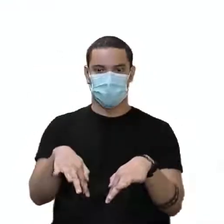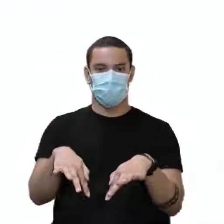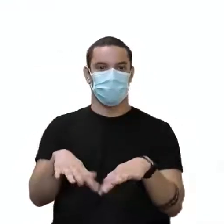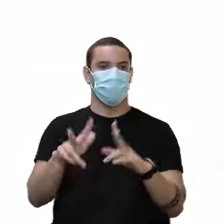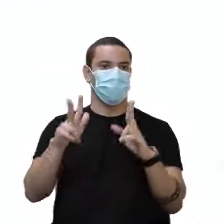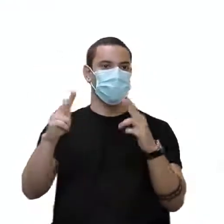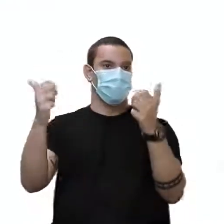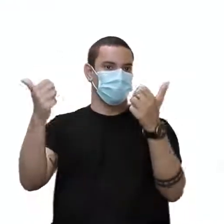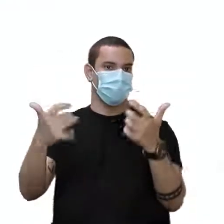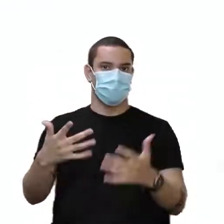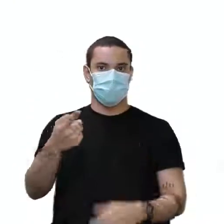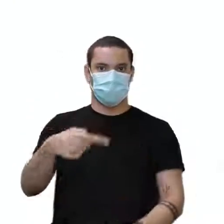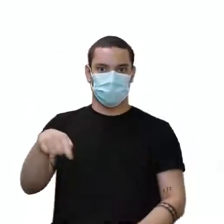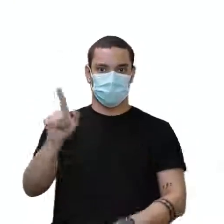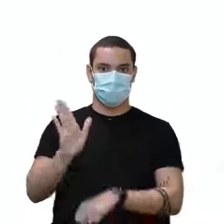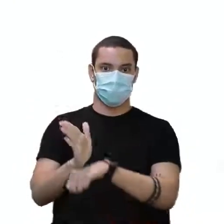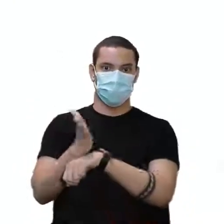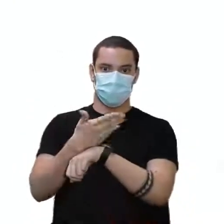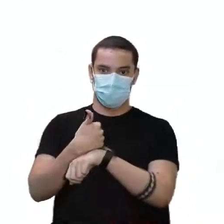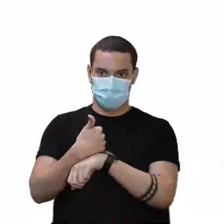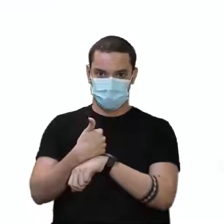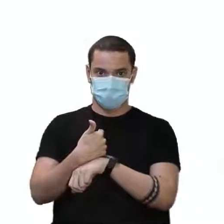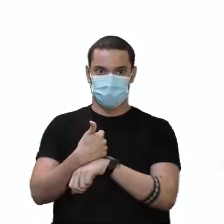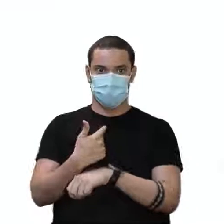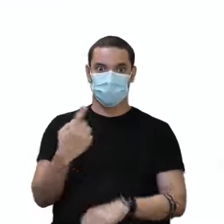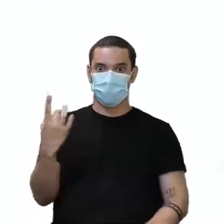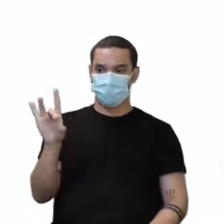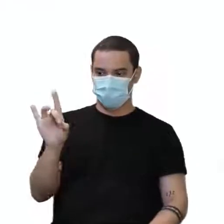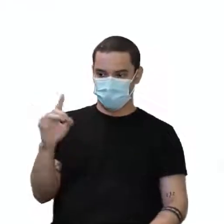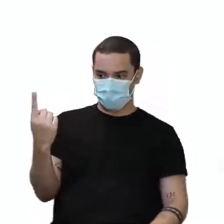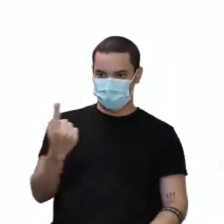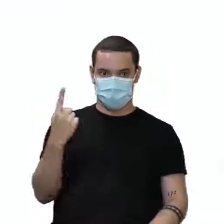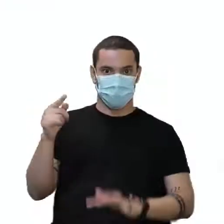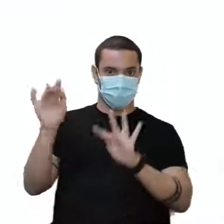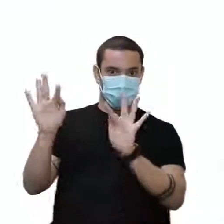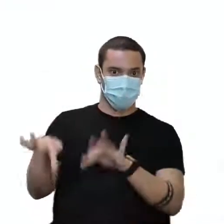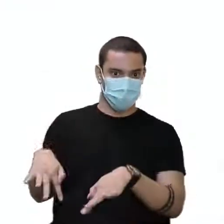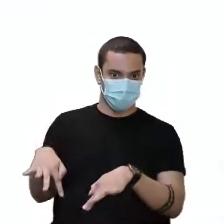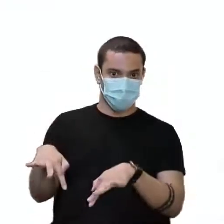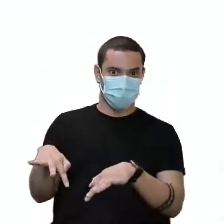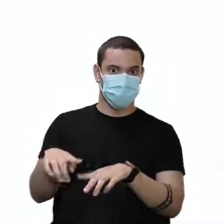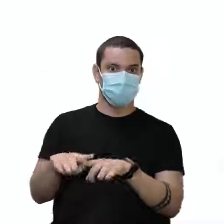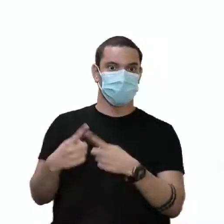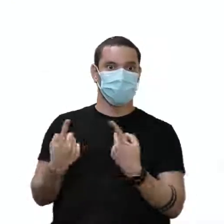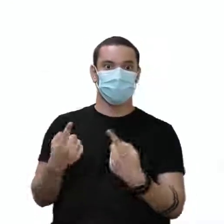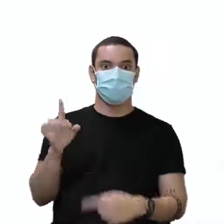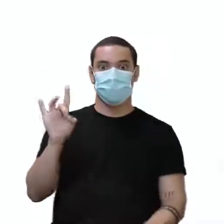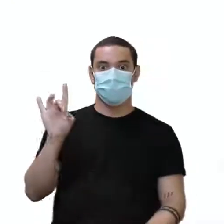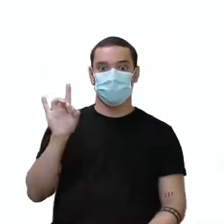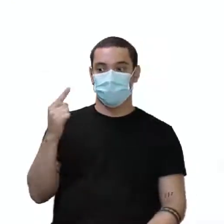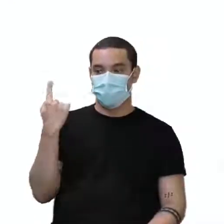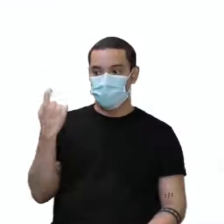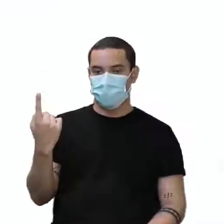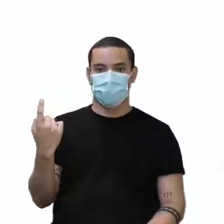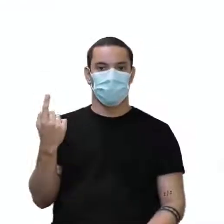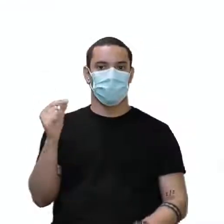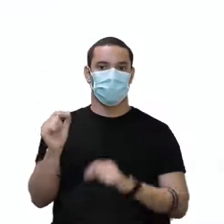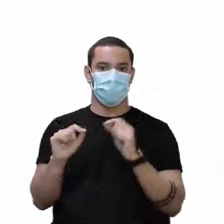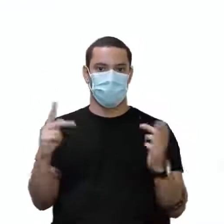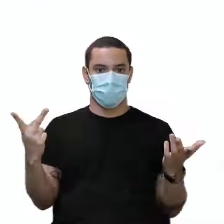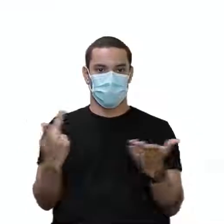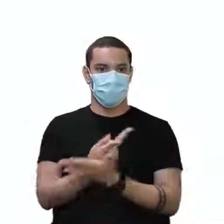falei pra vocês. Last year, sozinho, ele foi finalizado. Solamente ele